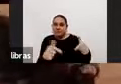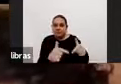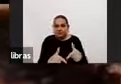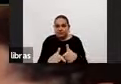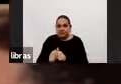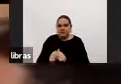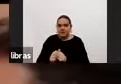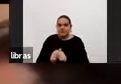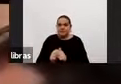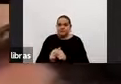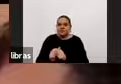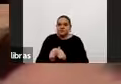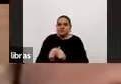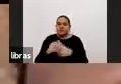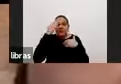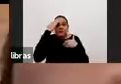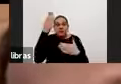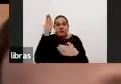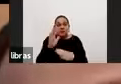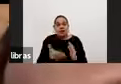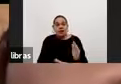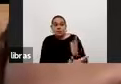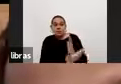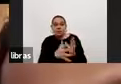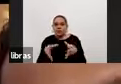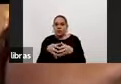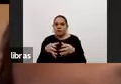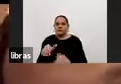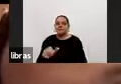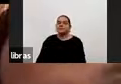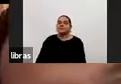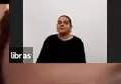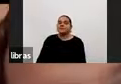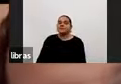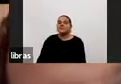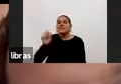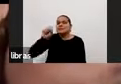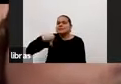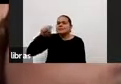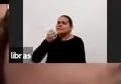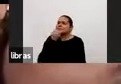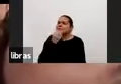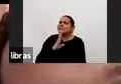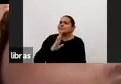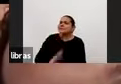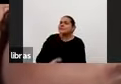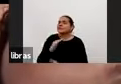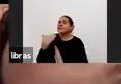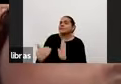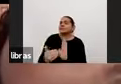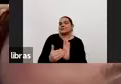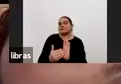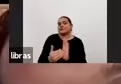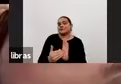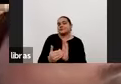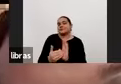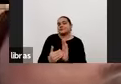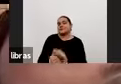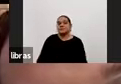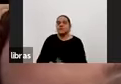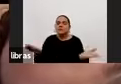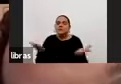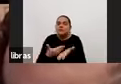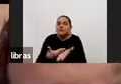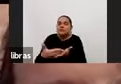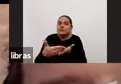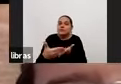o apoio da comunidade, né, Wilson? Isso aí, boa tarde a todos. Então, hoje se iniciou a entrega das cestas,